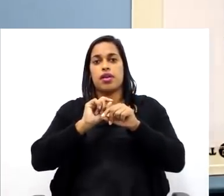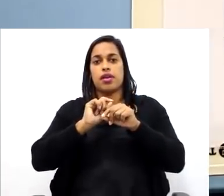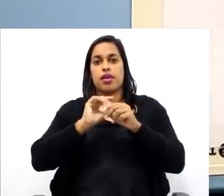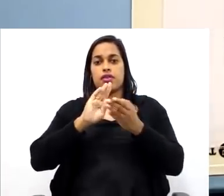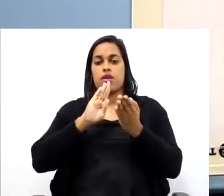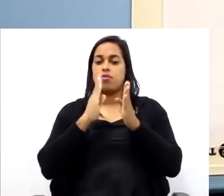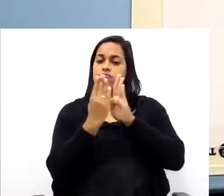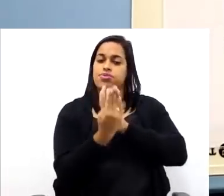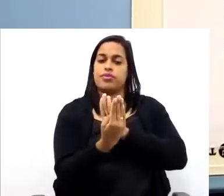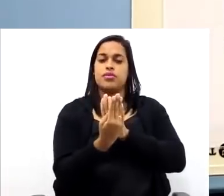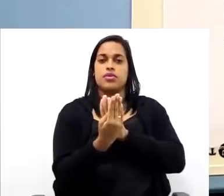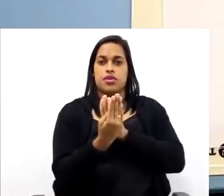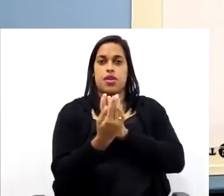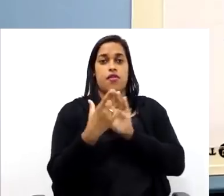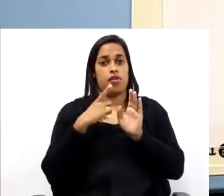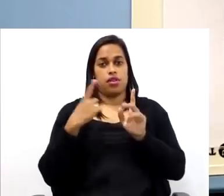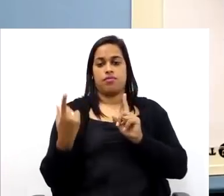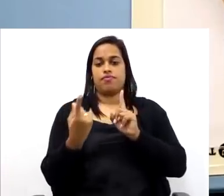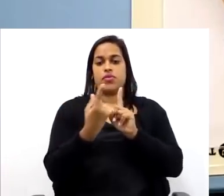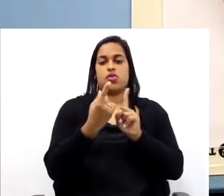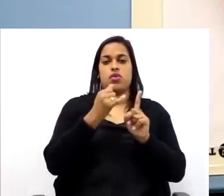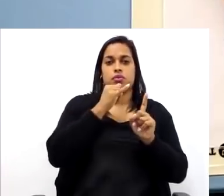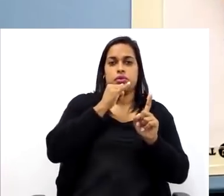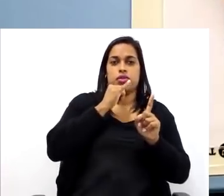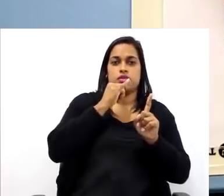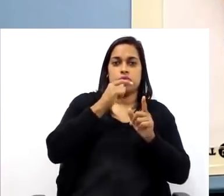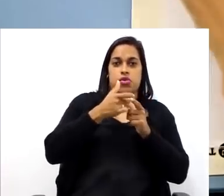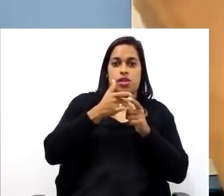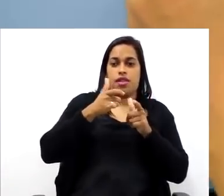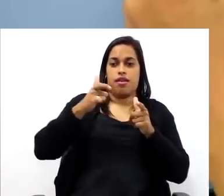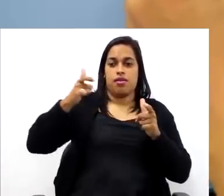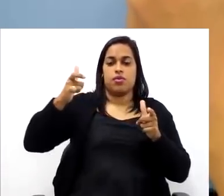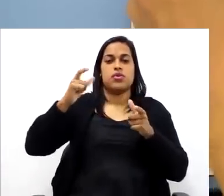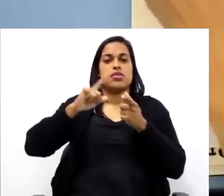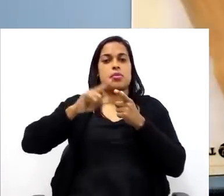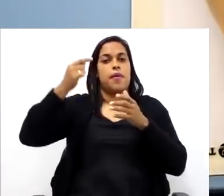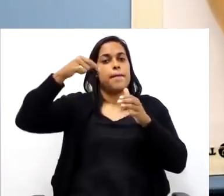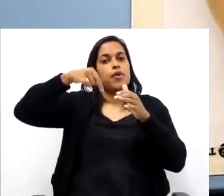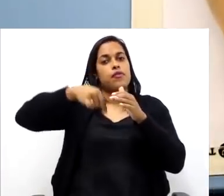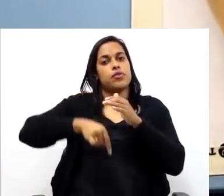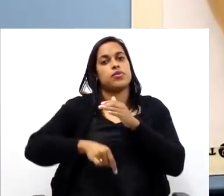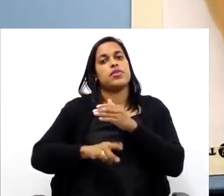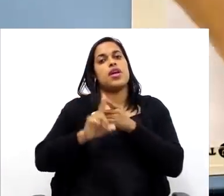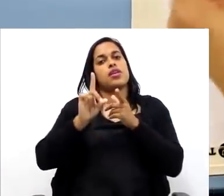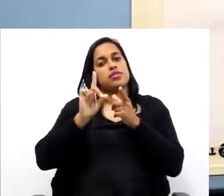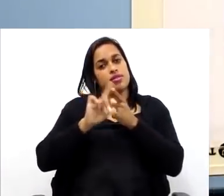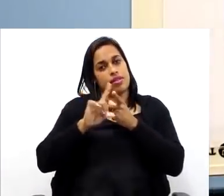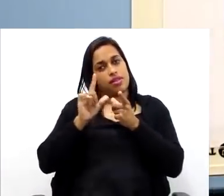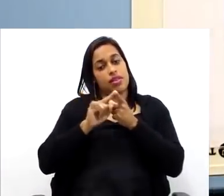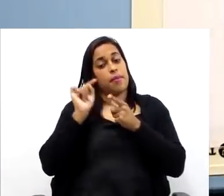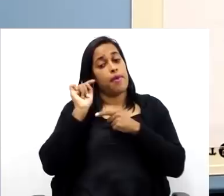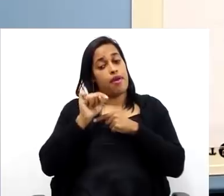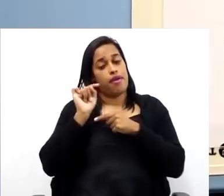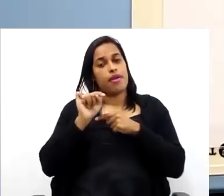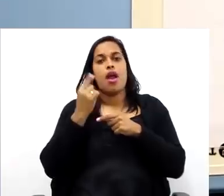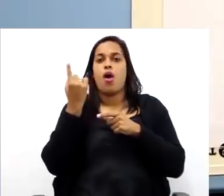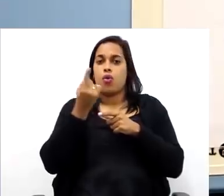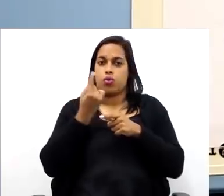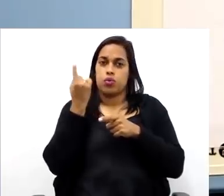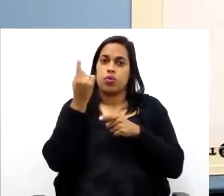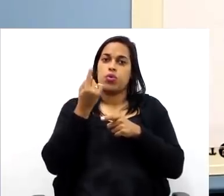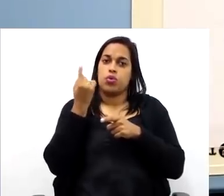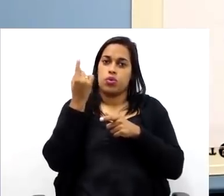Então, mais uma vez, eu vou ter cruzamento de larguras com profundidades. E, nesse caso, as minhas